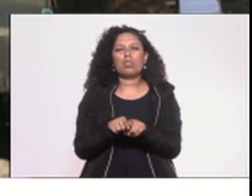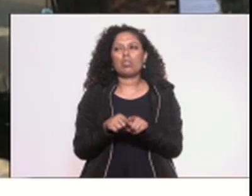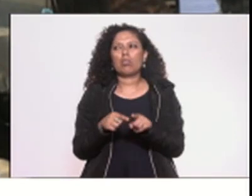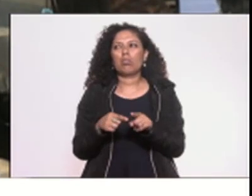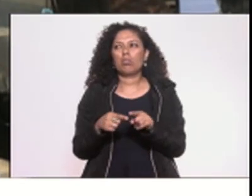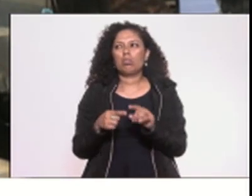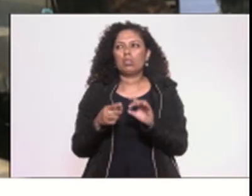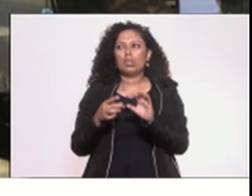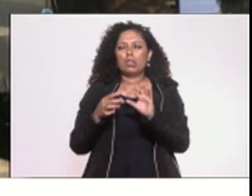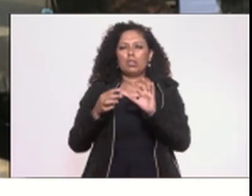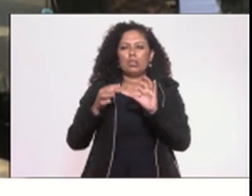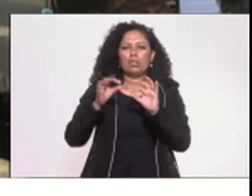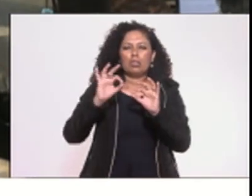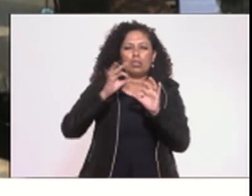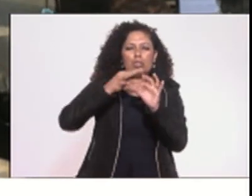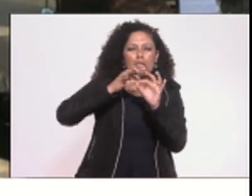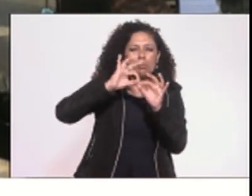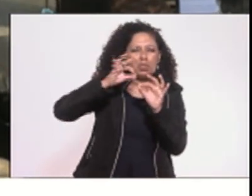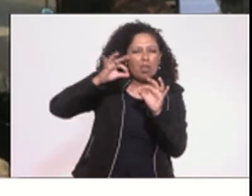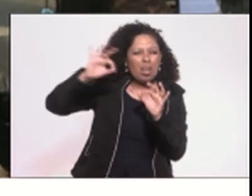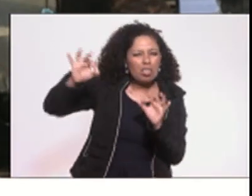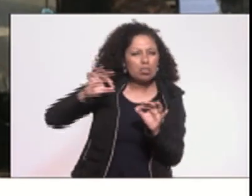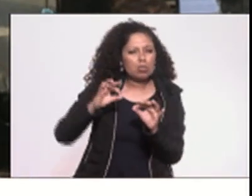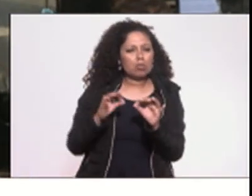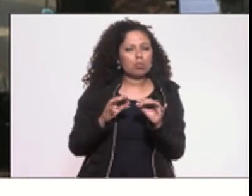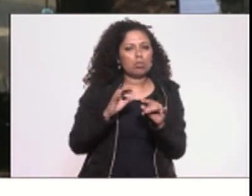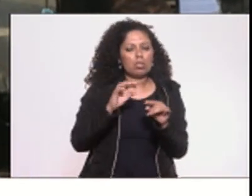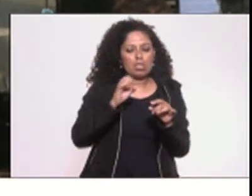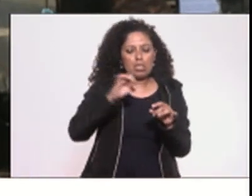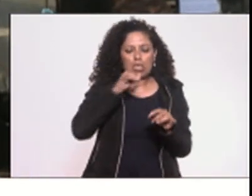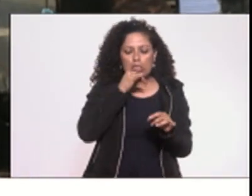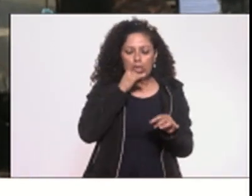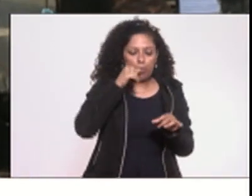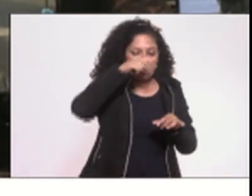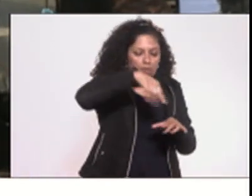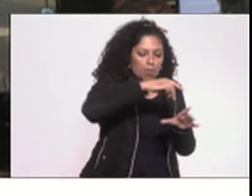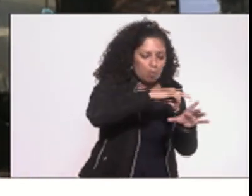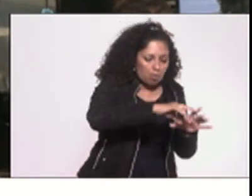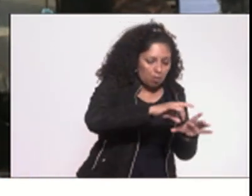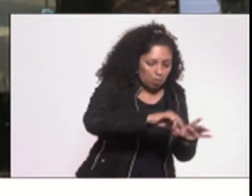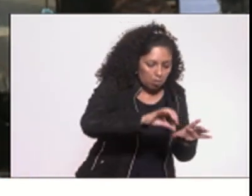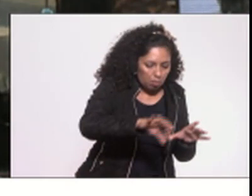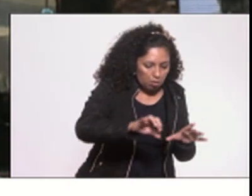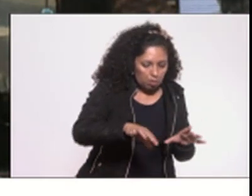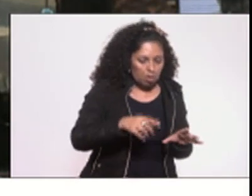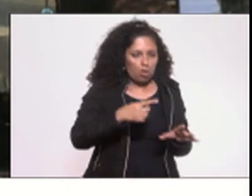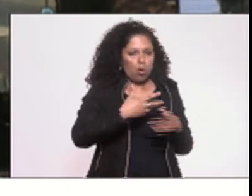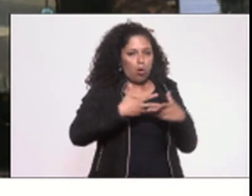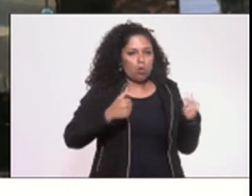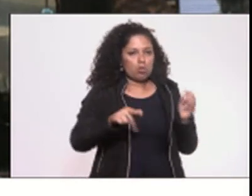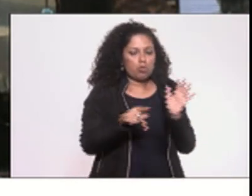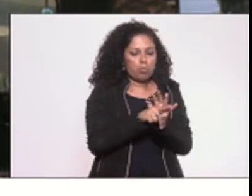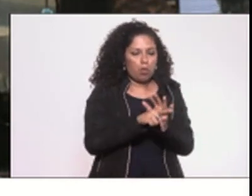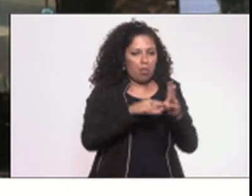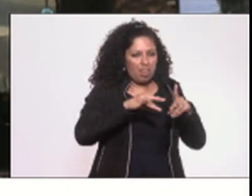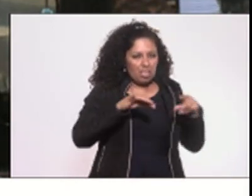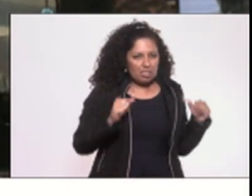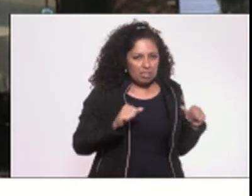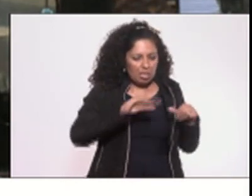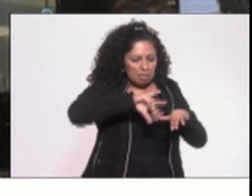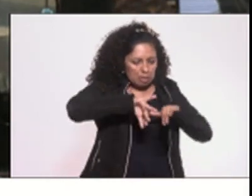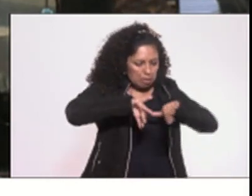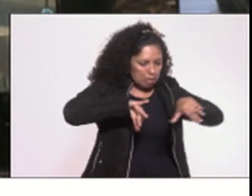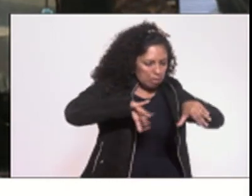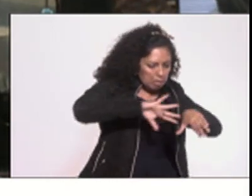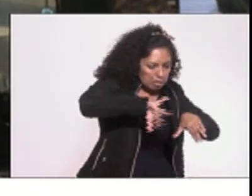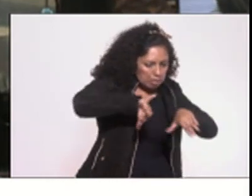de, quando depositado no solo, ele procura desagregar as partículas do solo, ou seja, ele faz